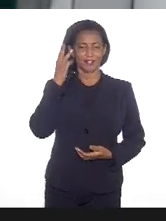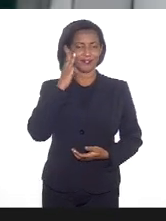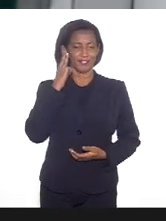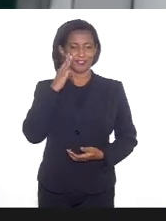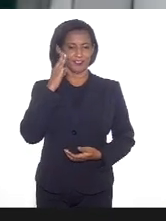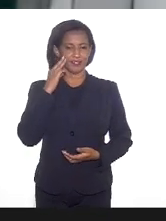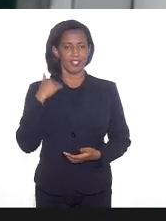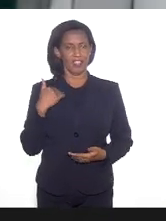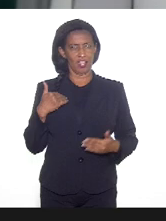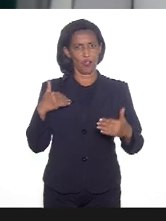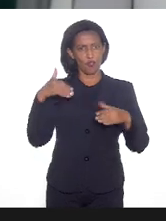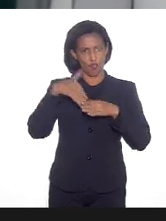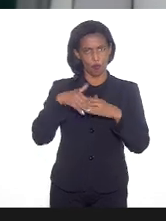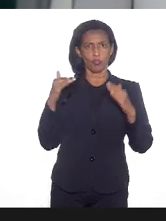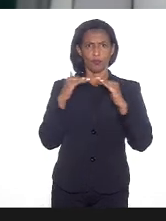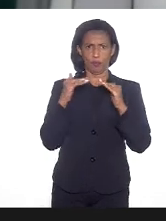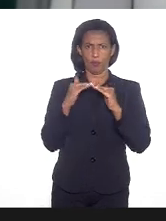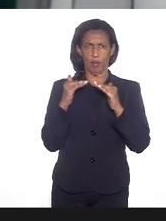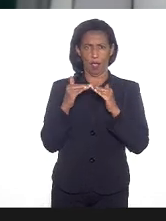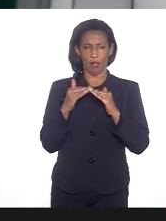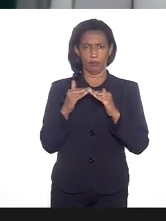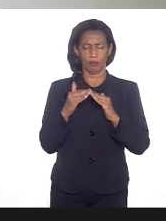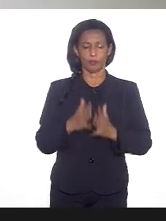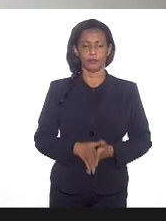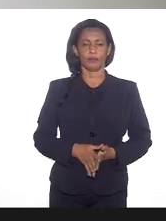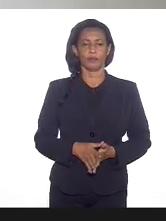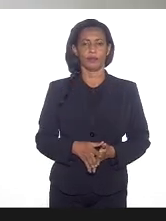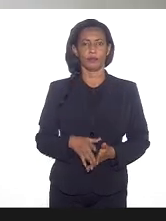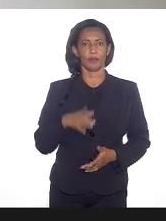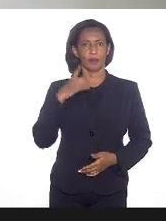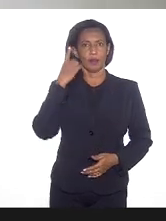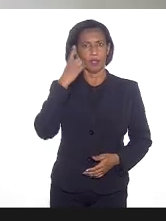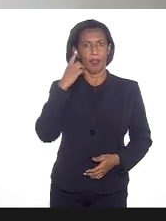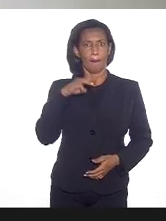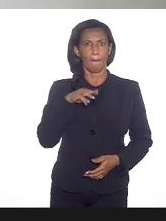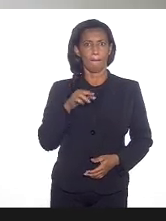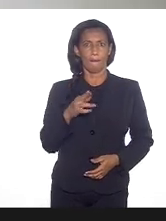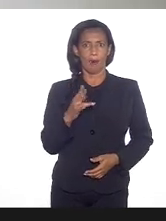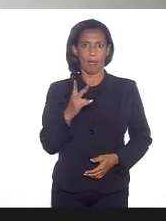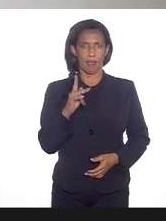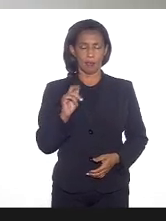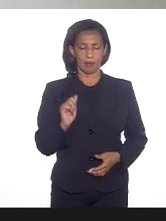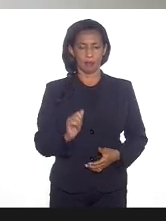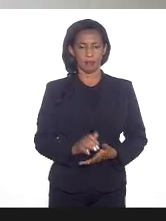Voto favoravelmente à propositura. Deputada Marta Rocha?